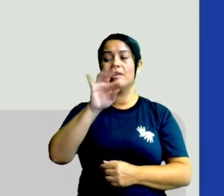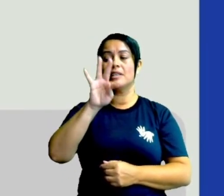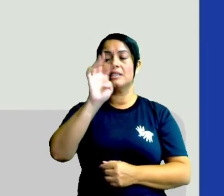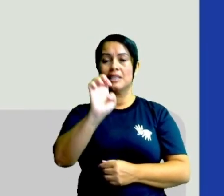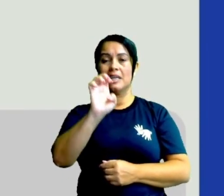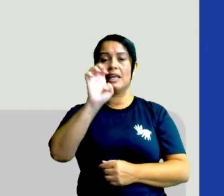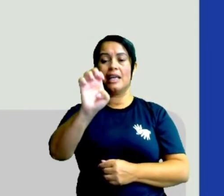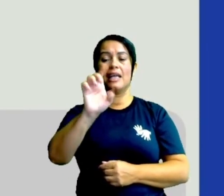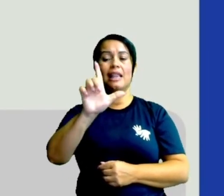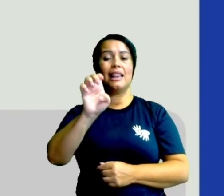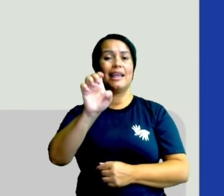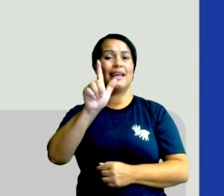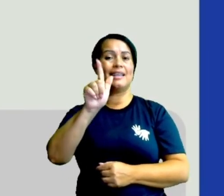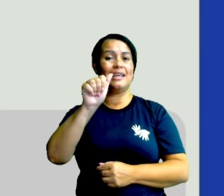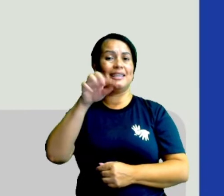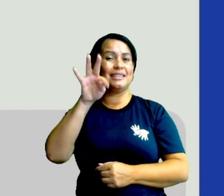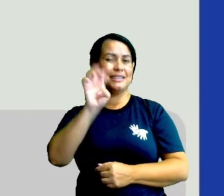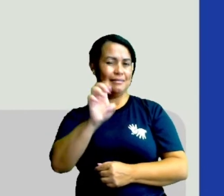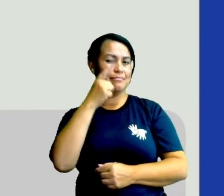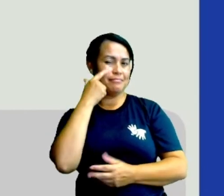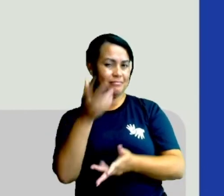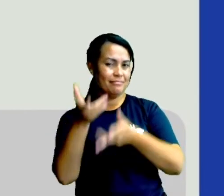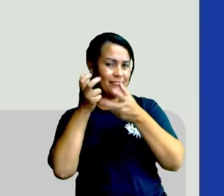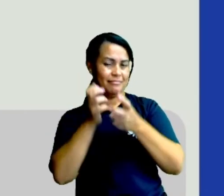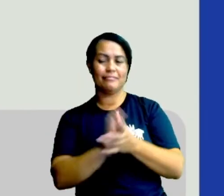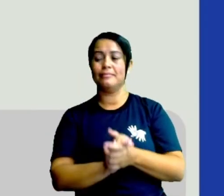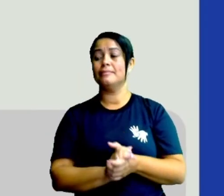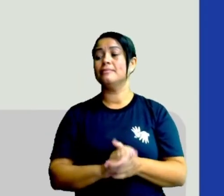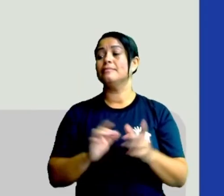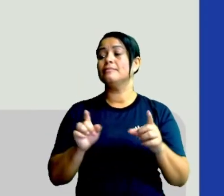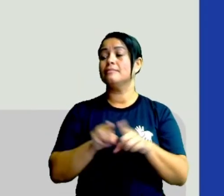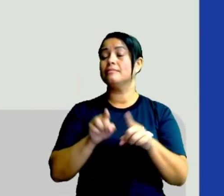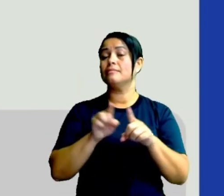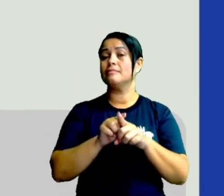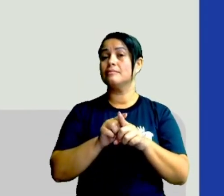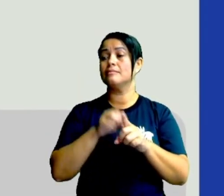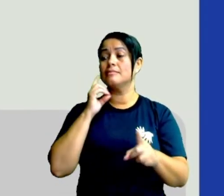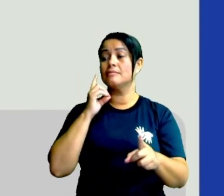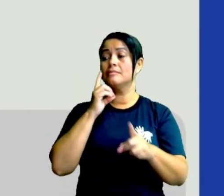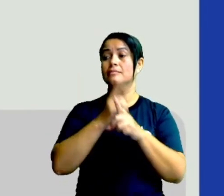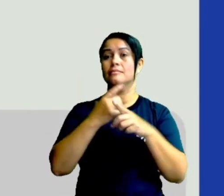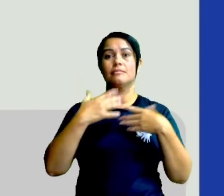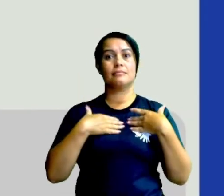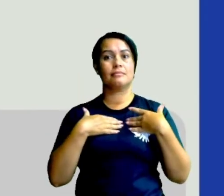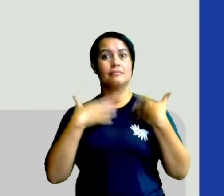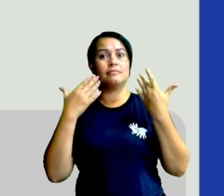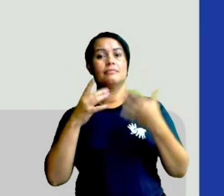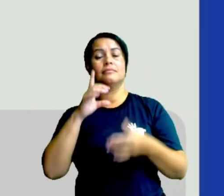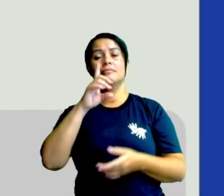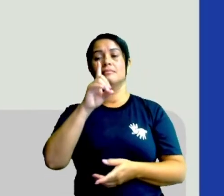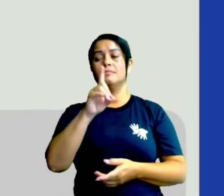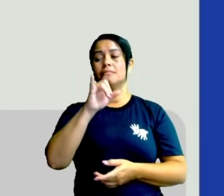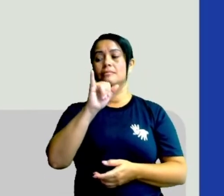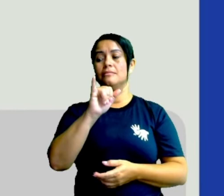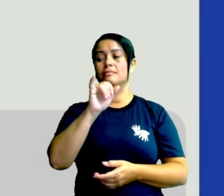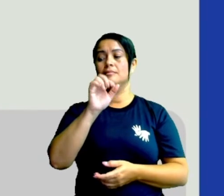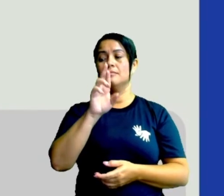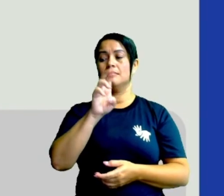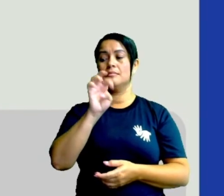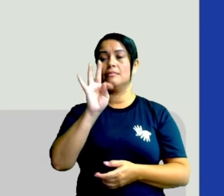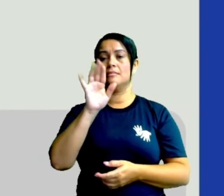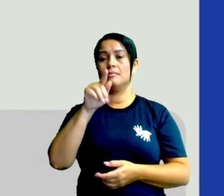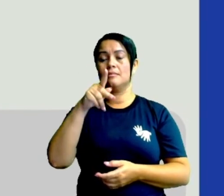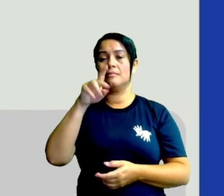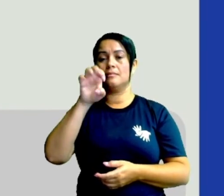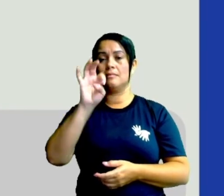elefante viu que tem um sonzinho eu descobri Kid repente não